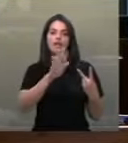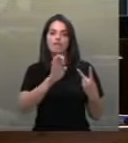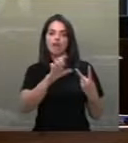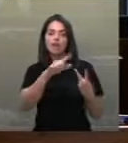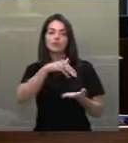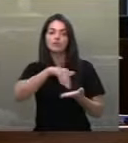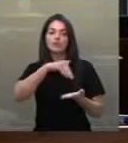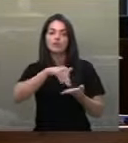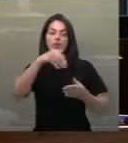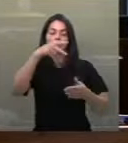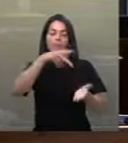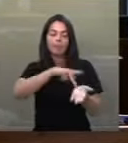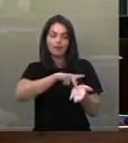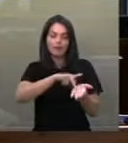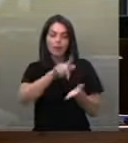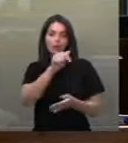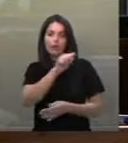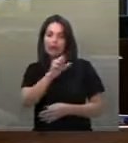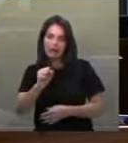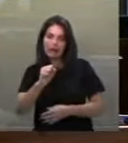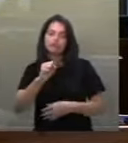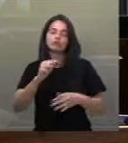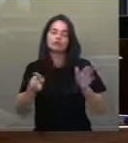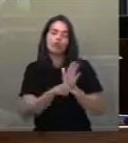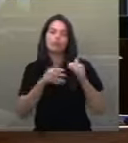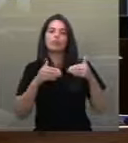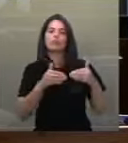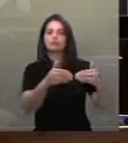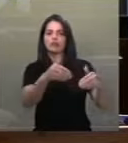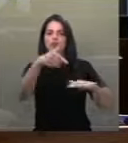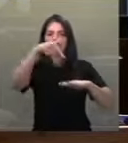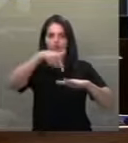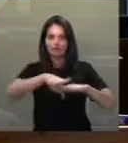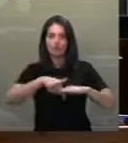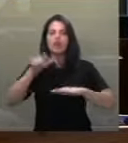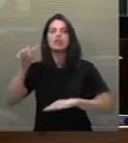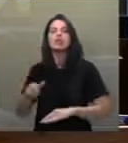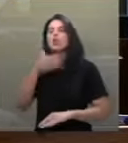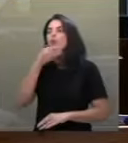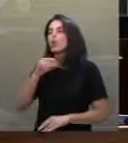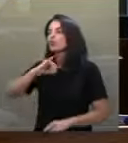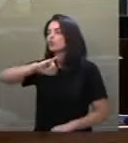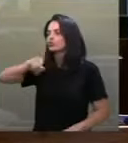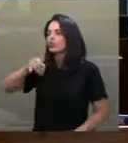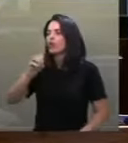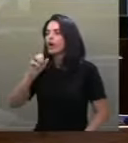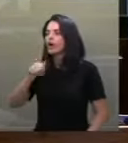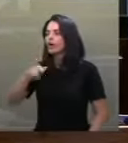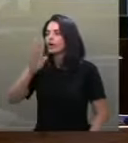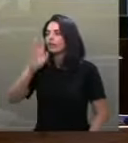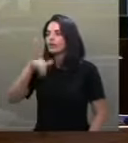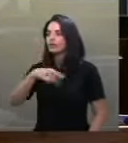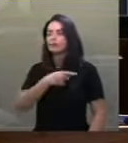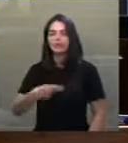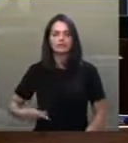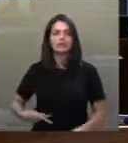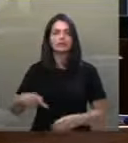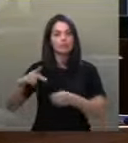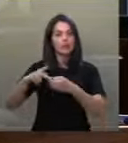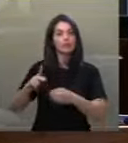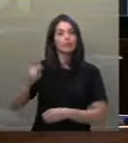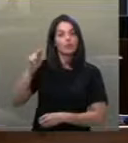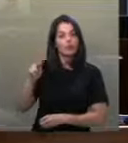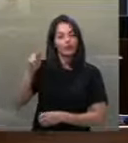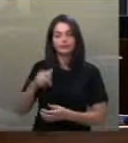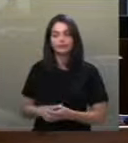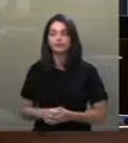secretário de Petróleo, Gás e Combustíveis do Ministério das Minas e Energia, e Joaquim Silva e Luna, presidente da Petrobras. Na